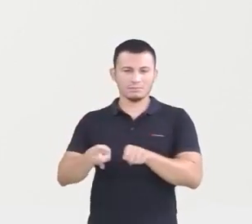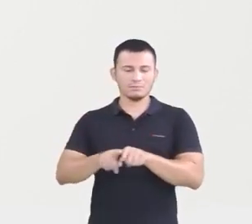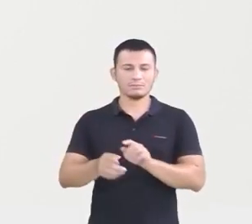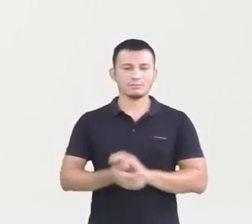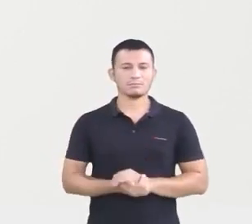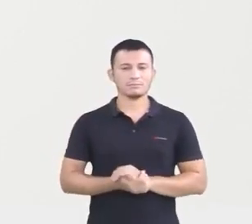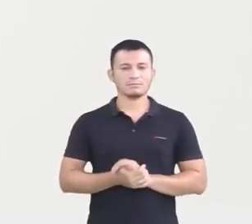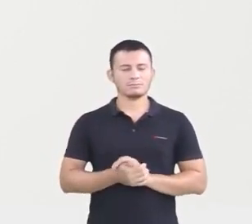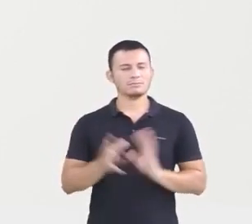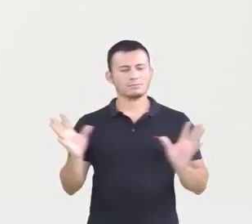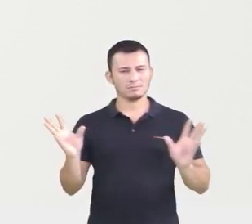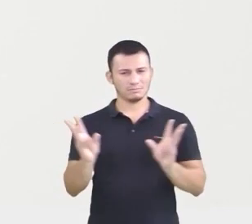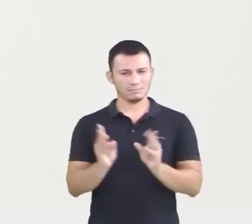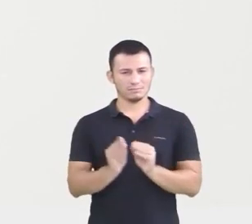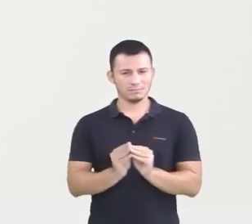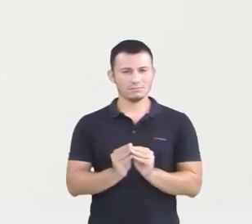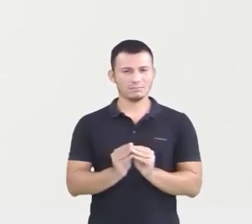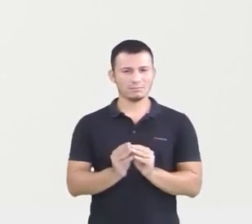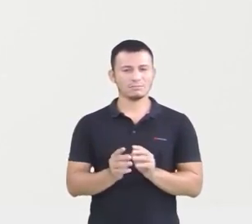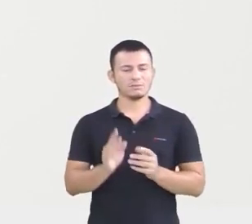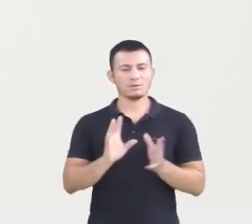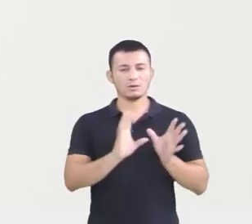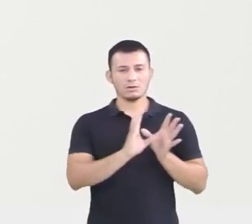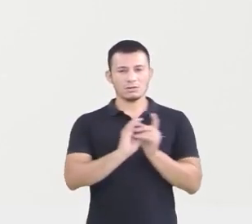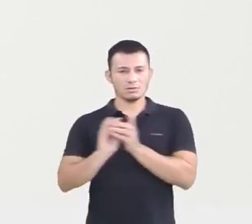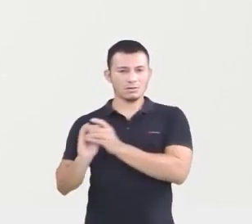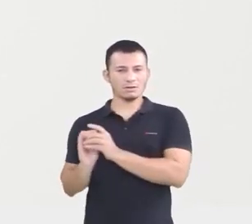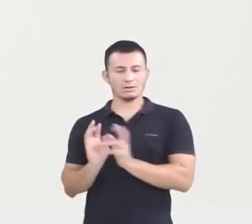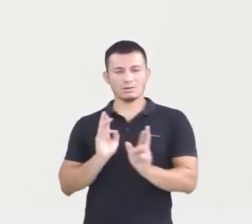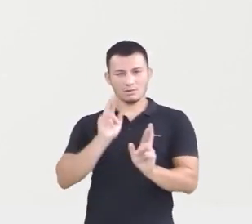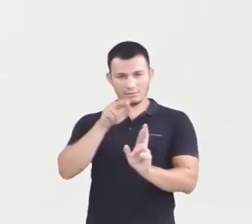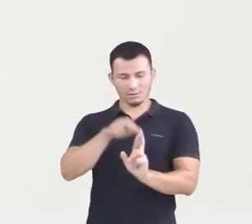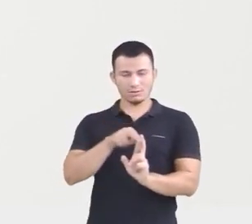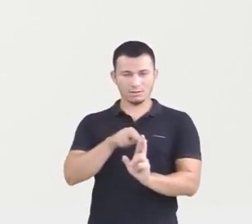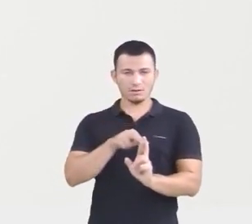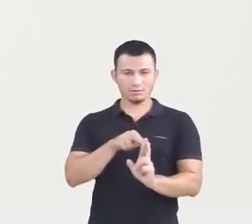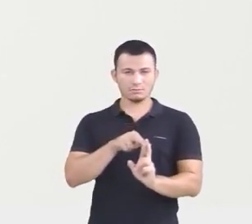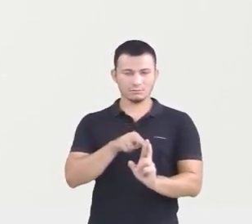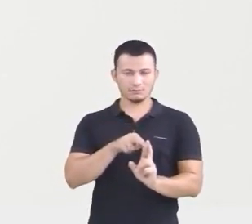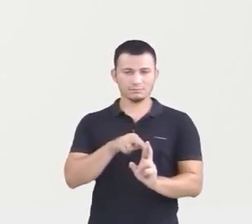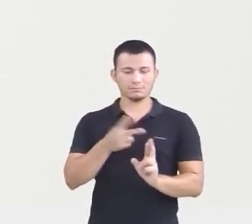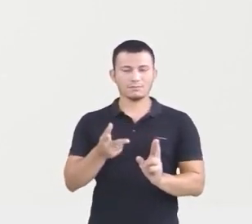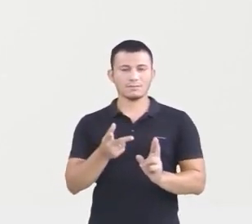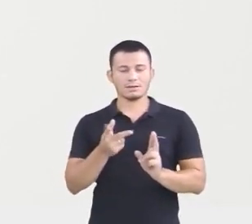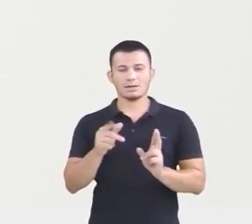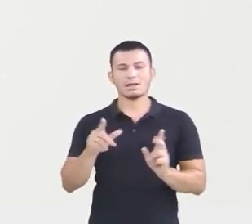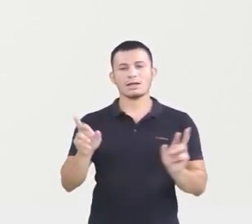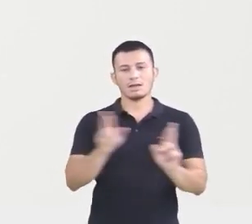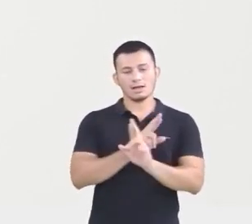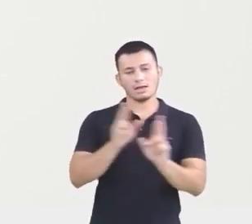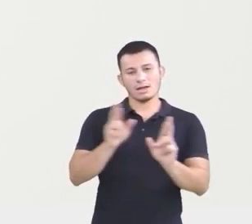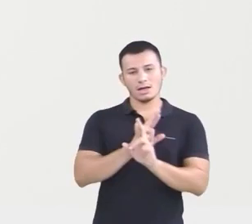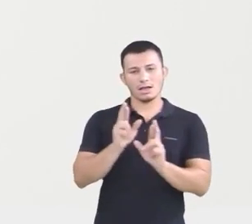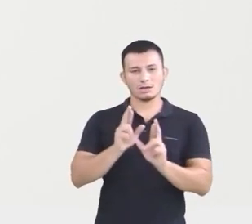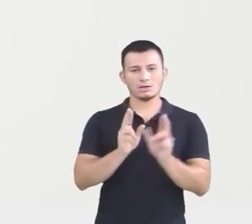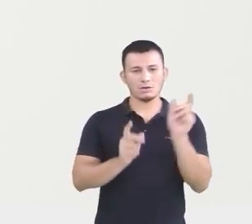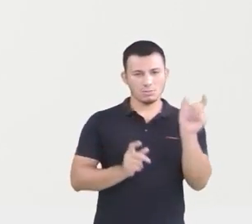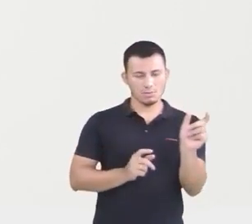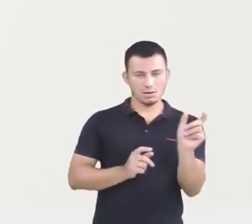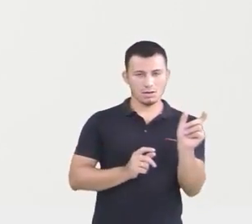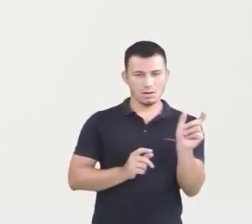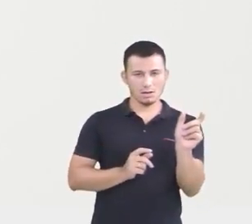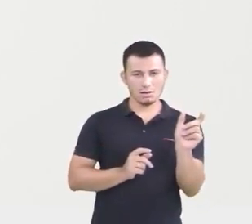isso que a gente viu, nós vimos a coesão referencial, que é quando estabelece relações entre